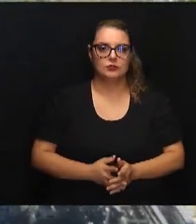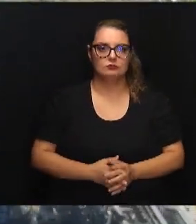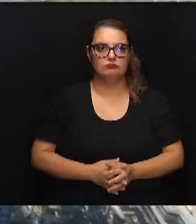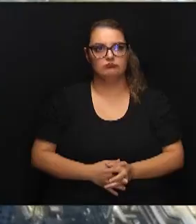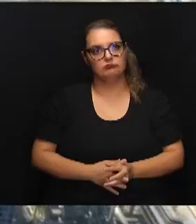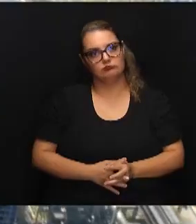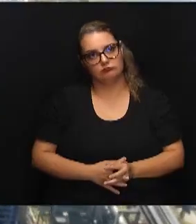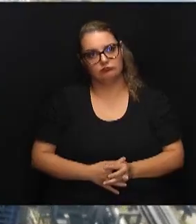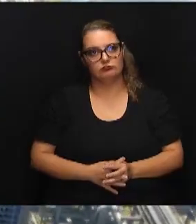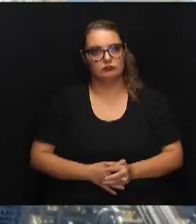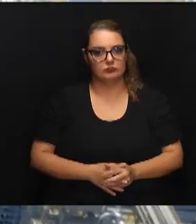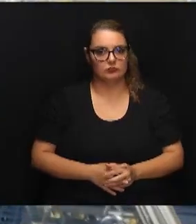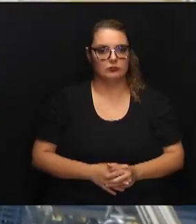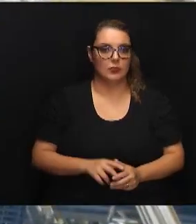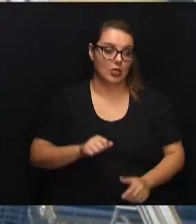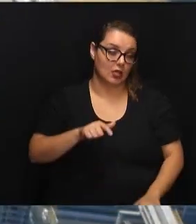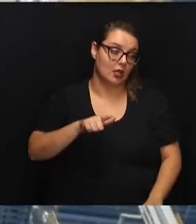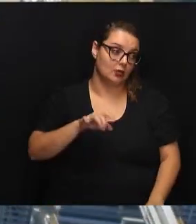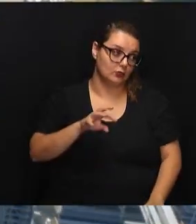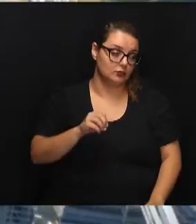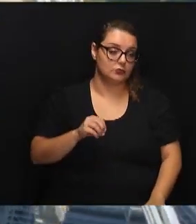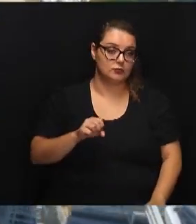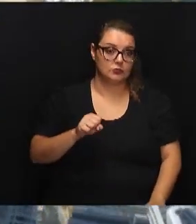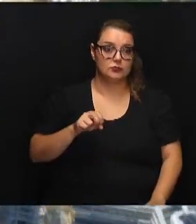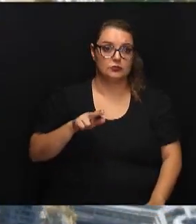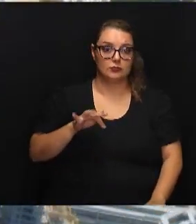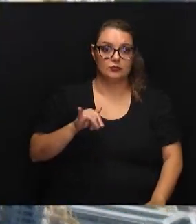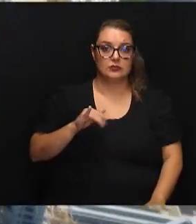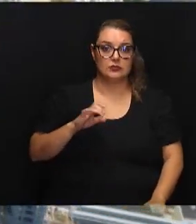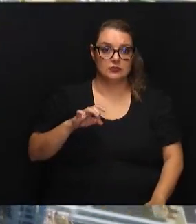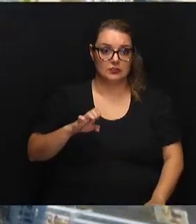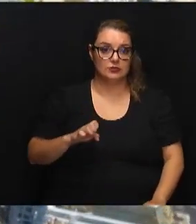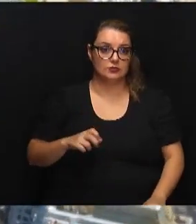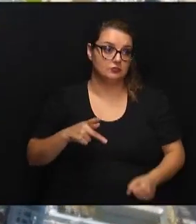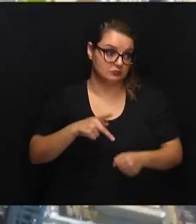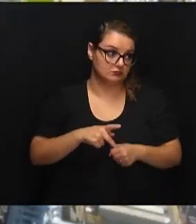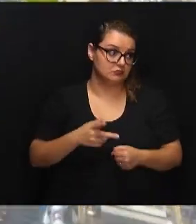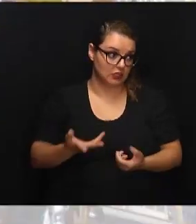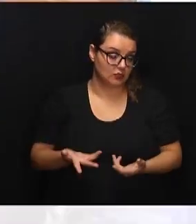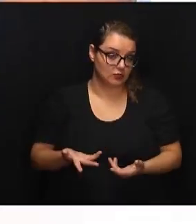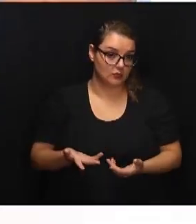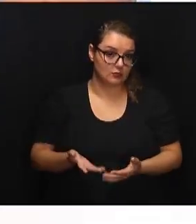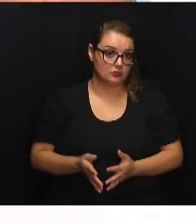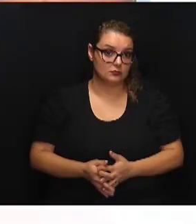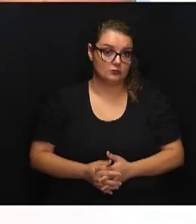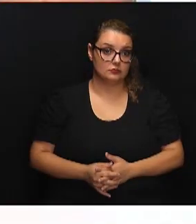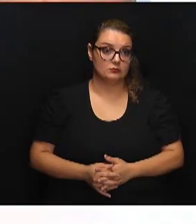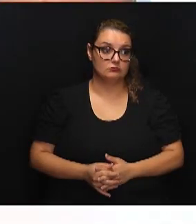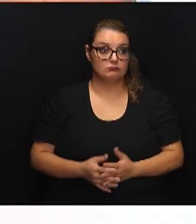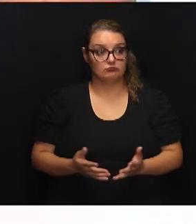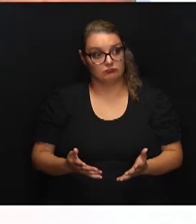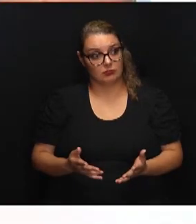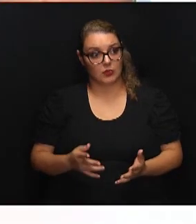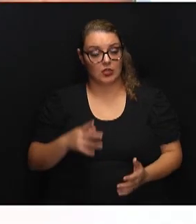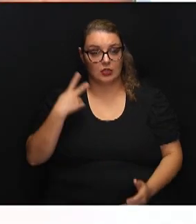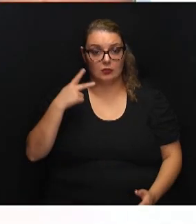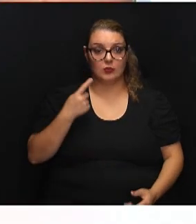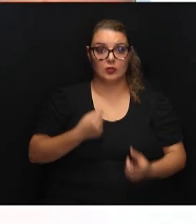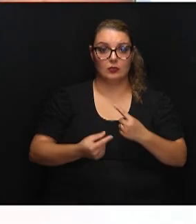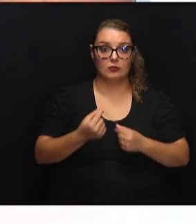praticamente autossuficiente de petróleo, mas a política de precificação